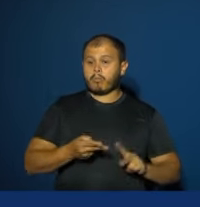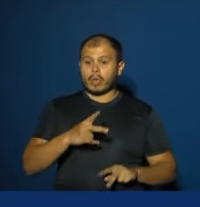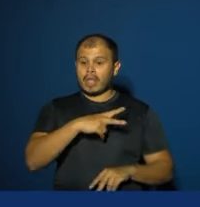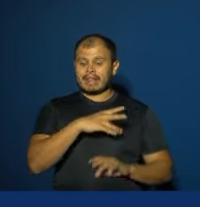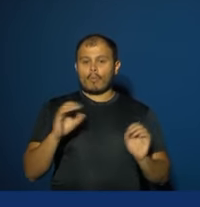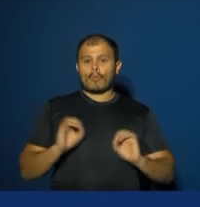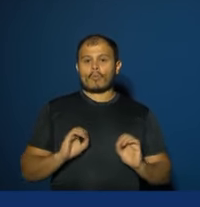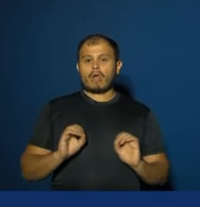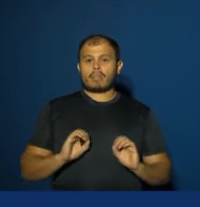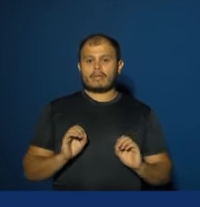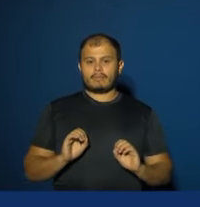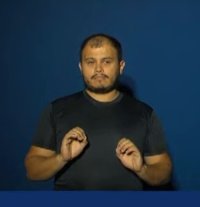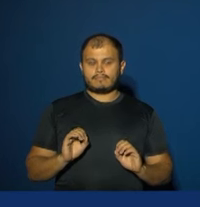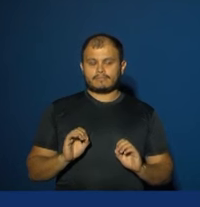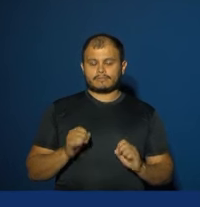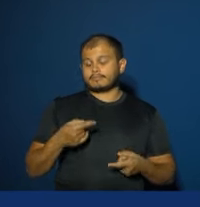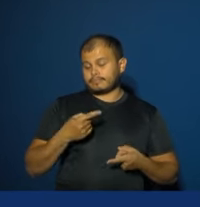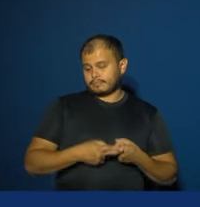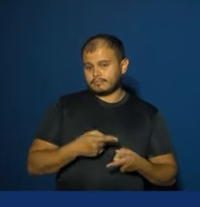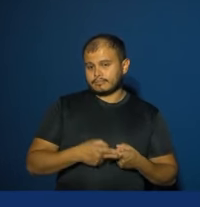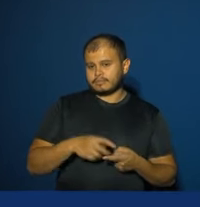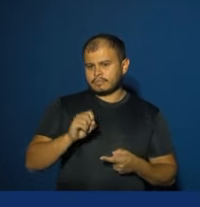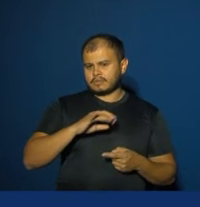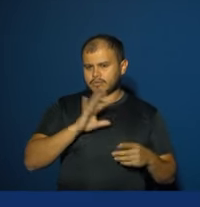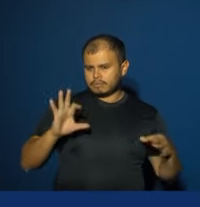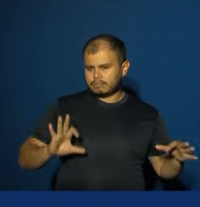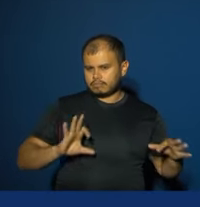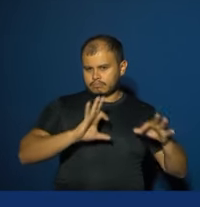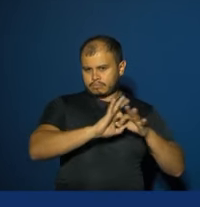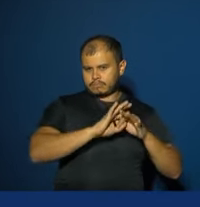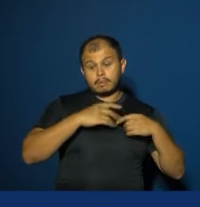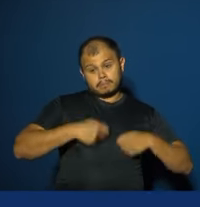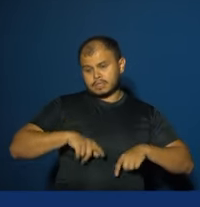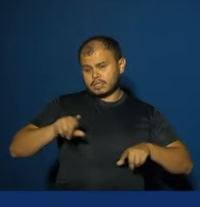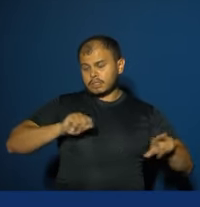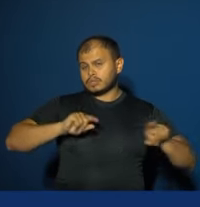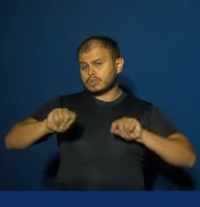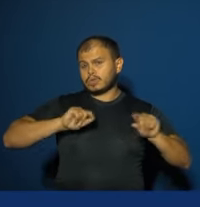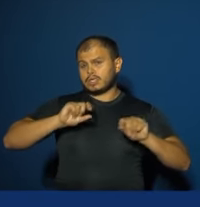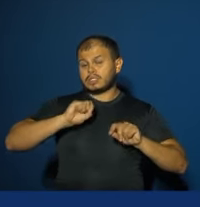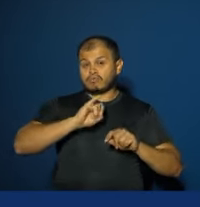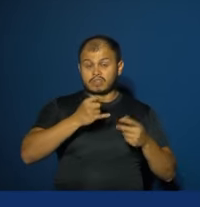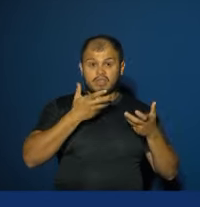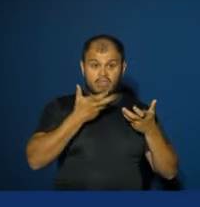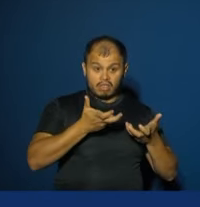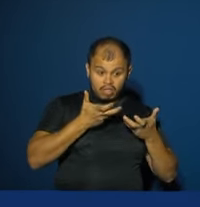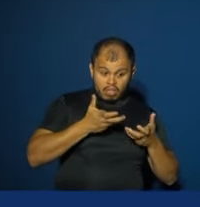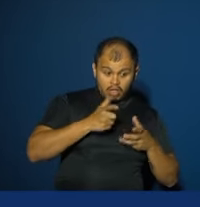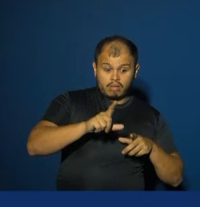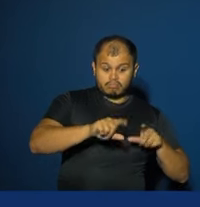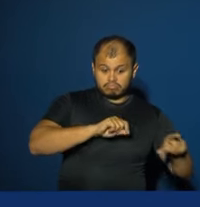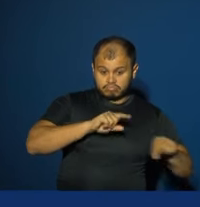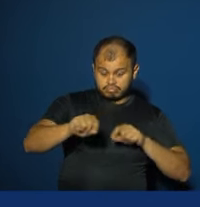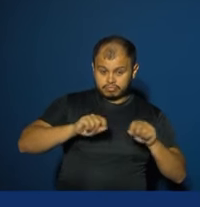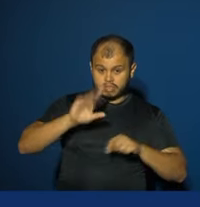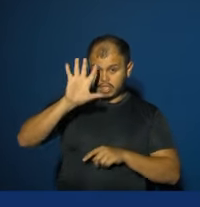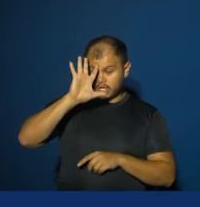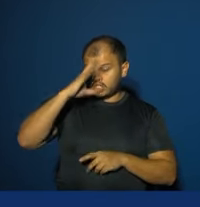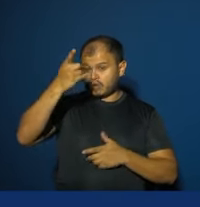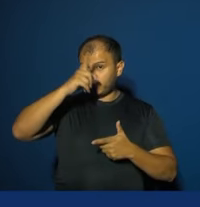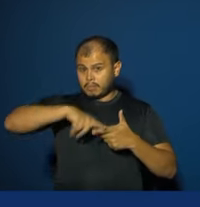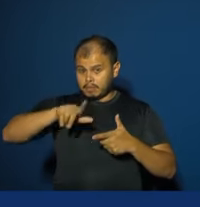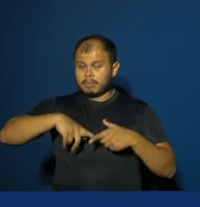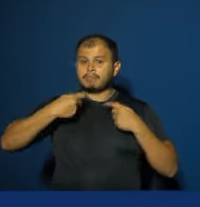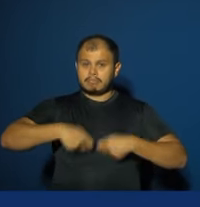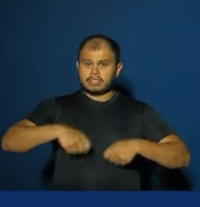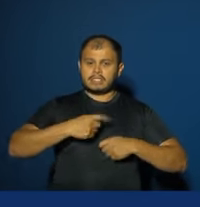aí quando linkando com meu ponto inicial você tem que fazer escolhas se a tua escolha é de fato resolver o problema você tem